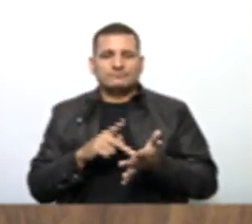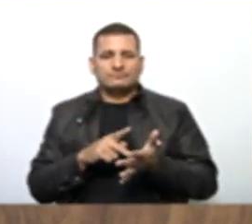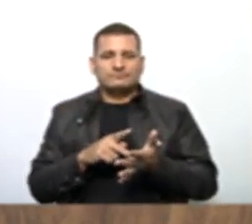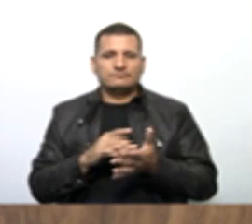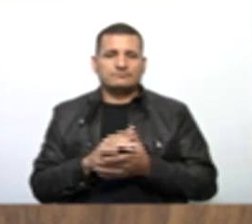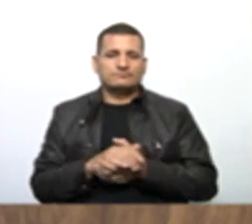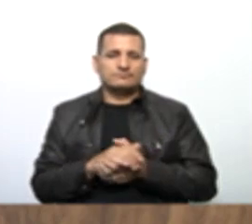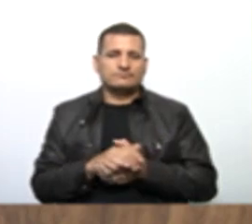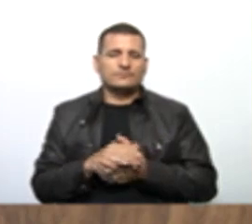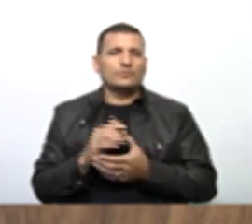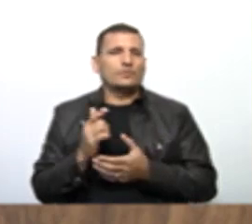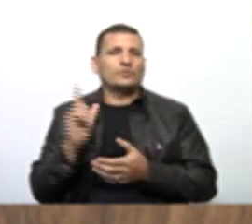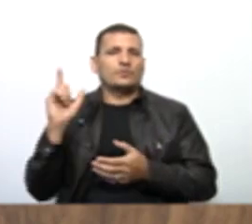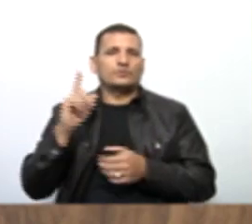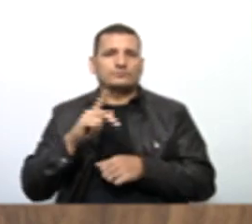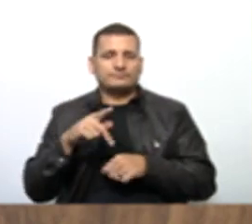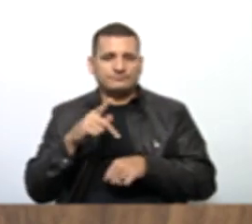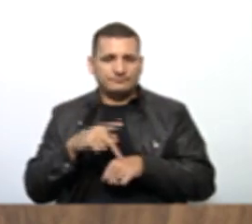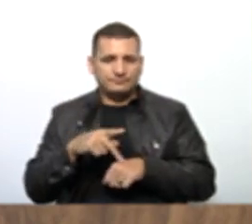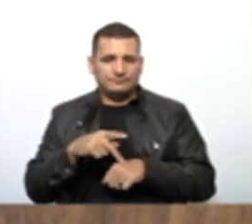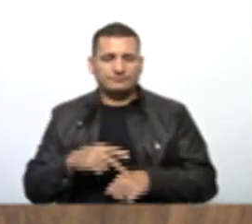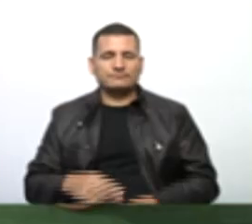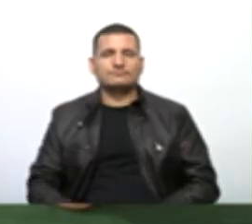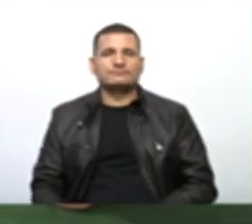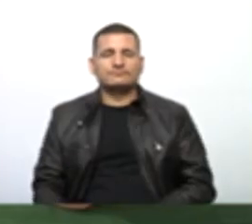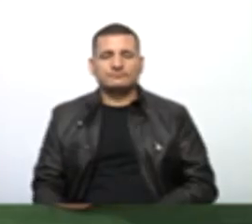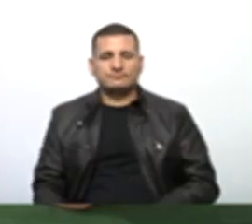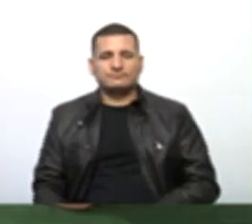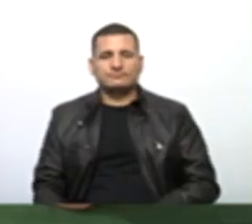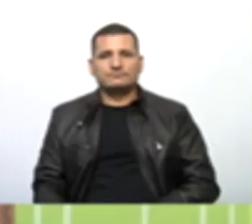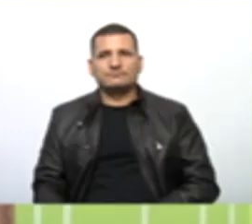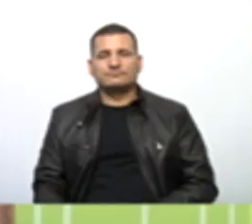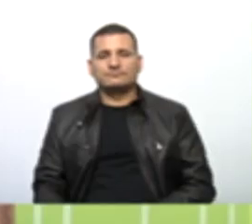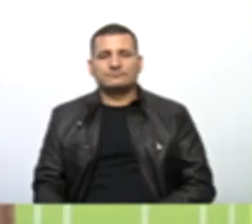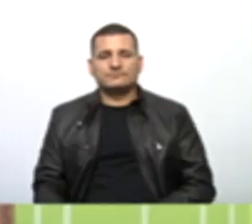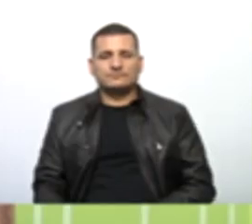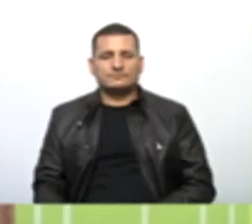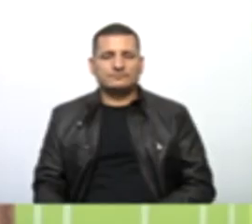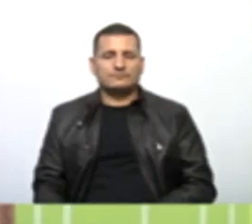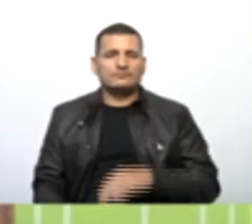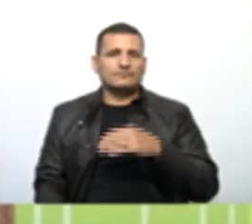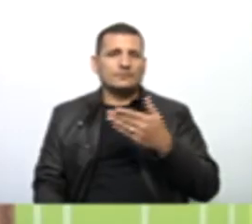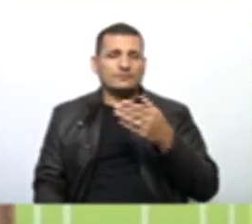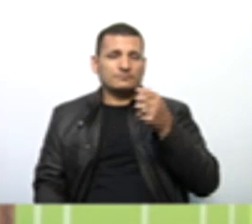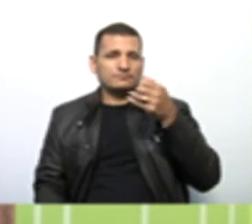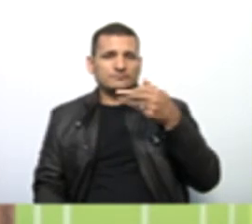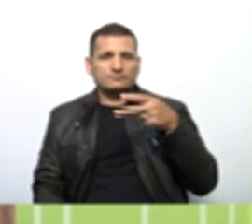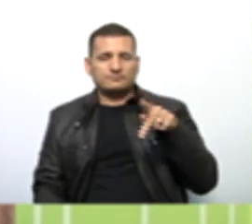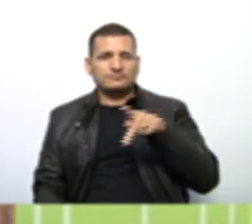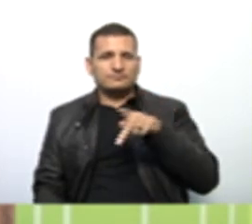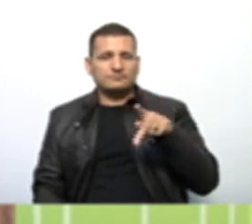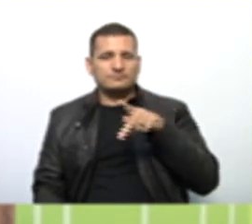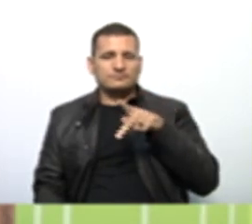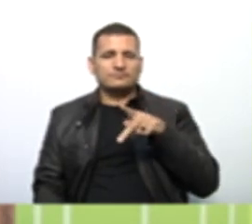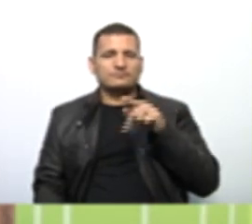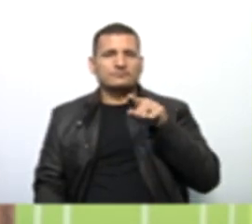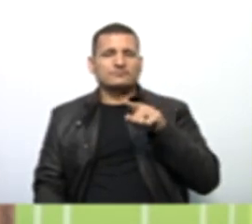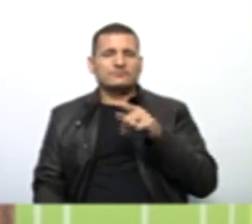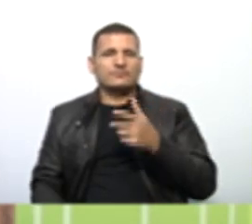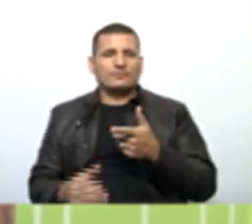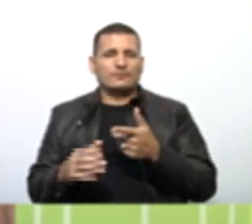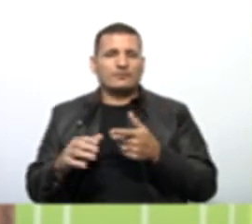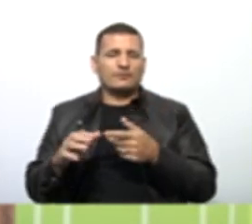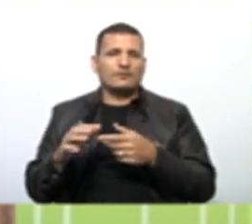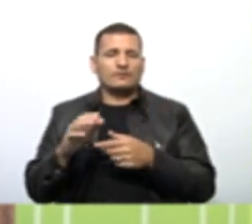prorrogação antes do rs é justamente estão com o processo é mencionou é isso pra você ter recebido uma